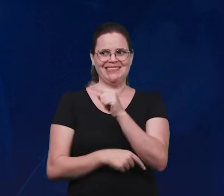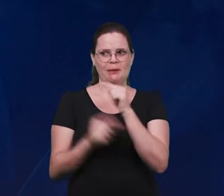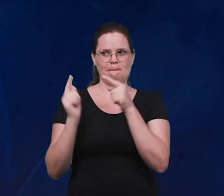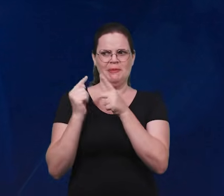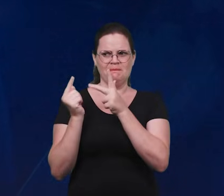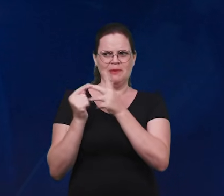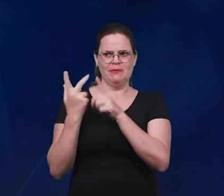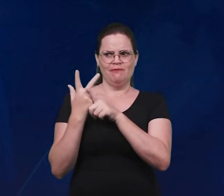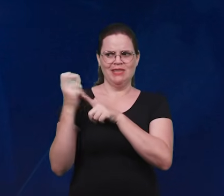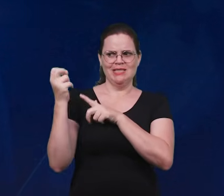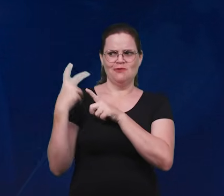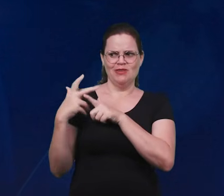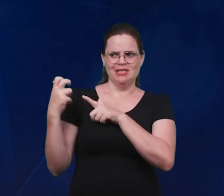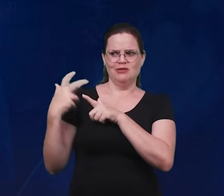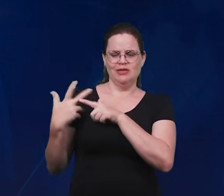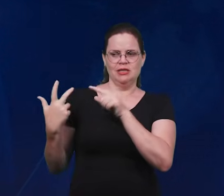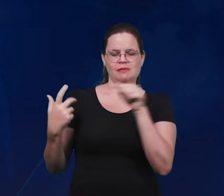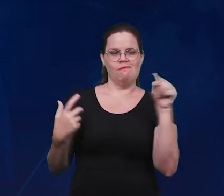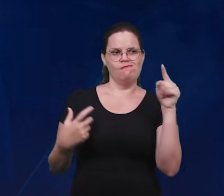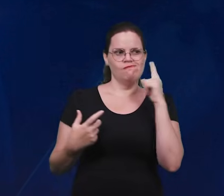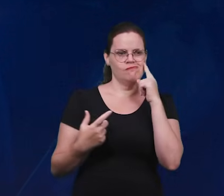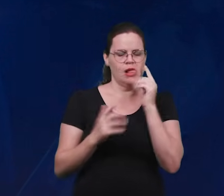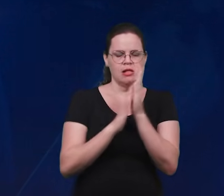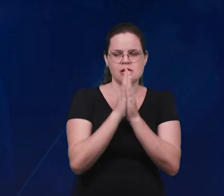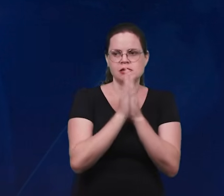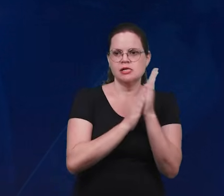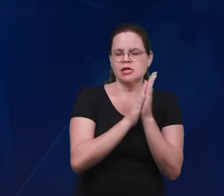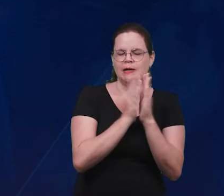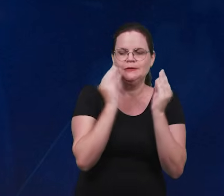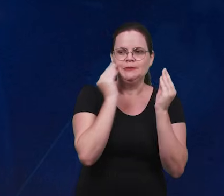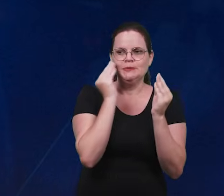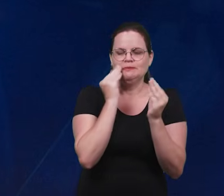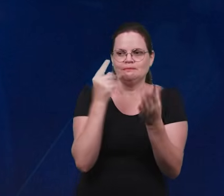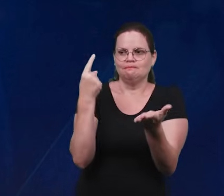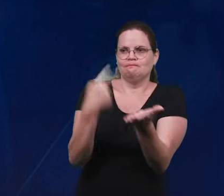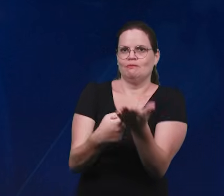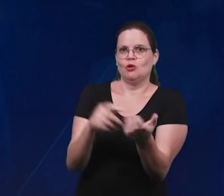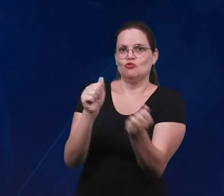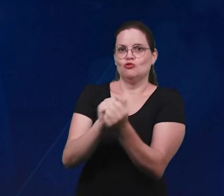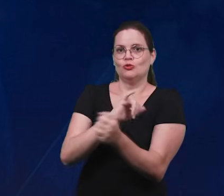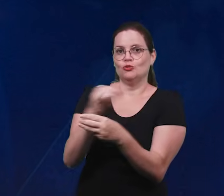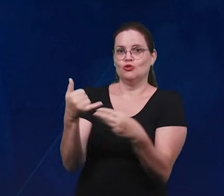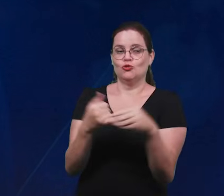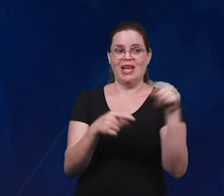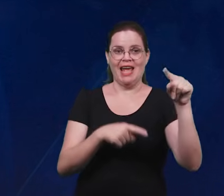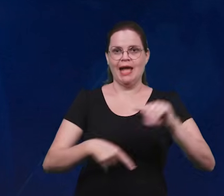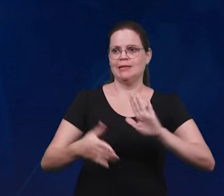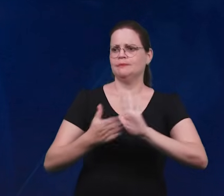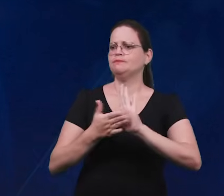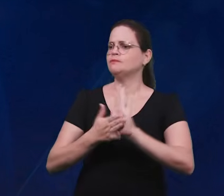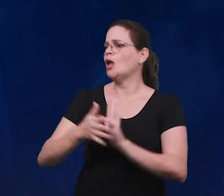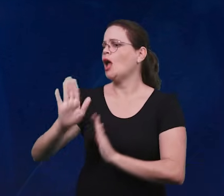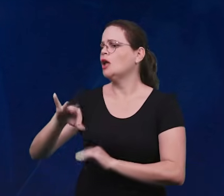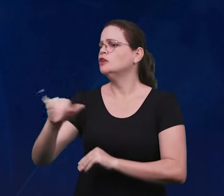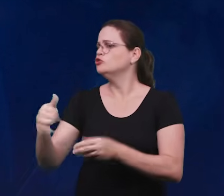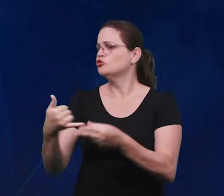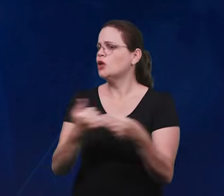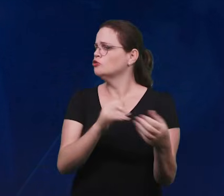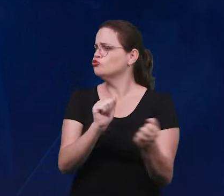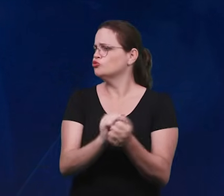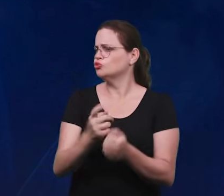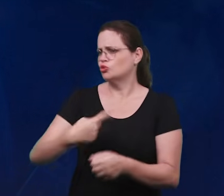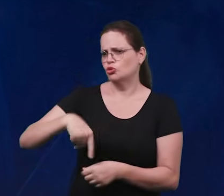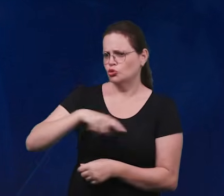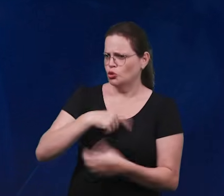um pacto com Josué. A astúcia dos gibeonitas, proposta a Josué para